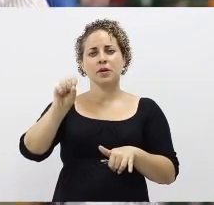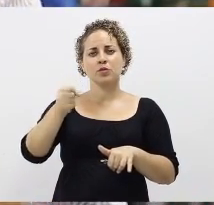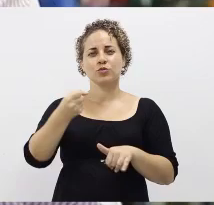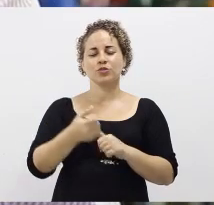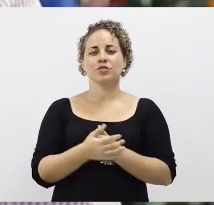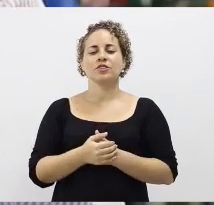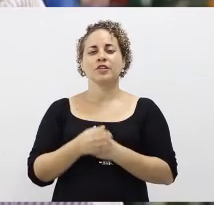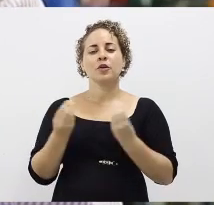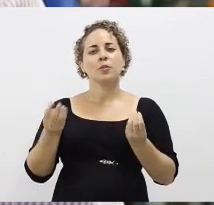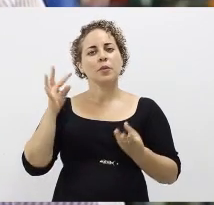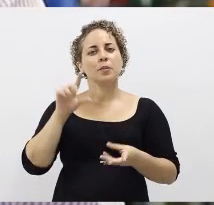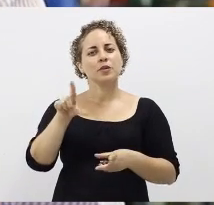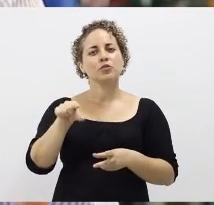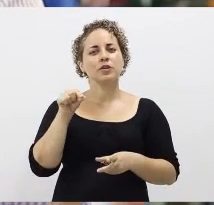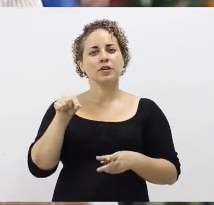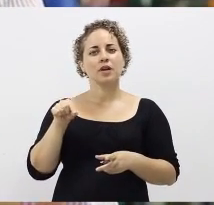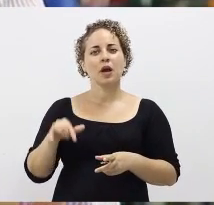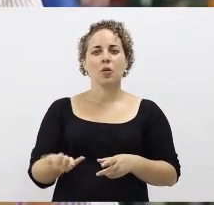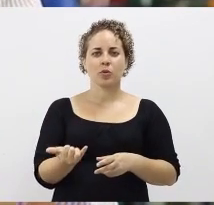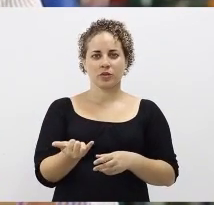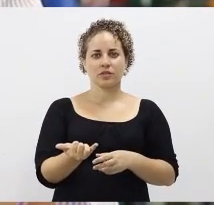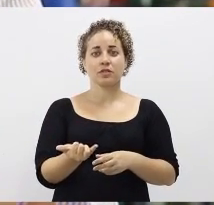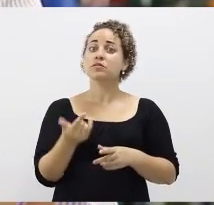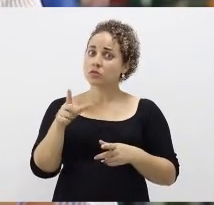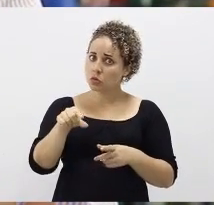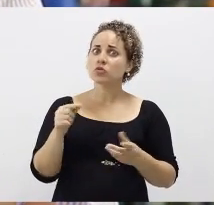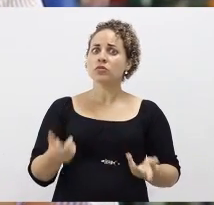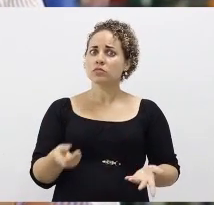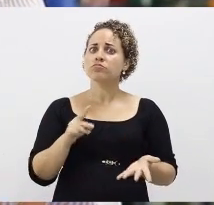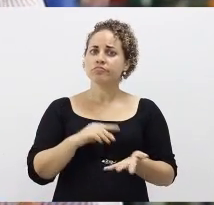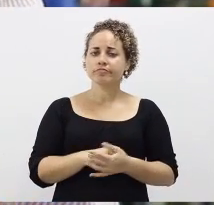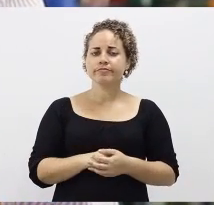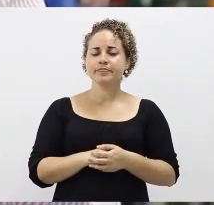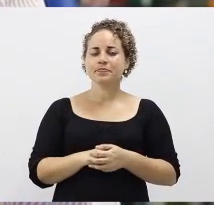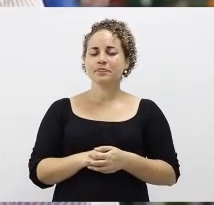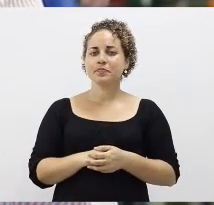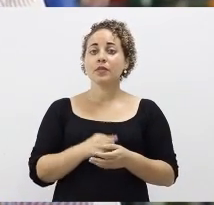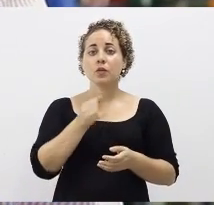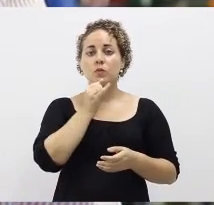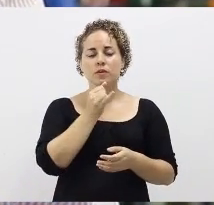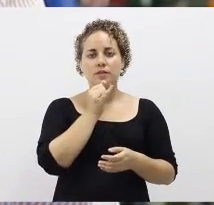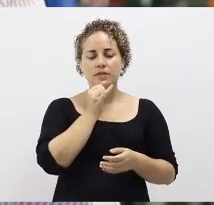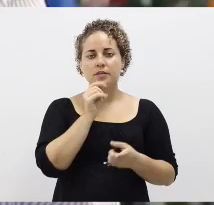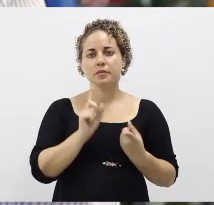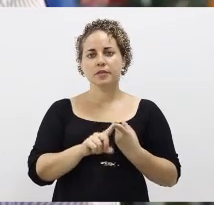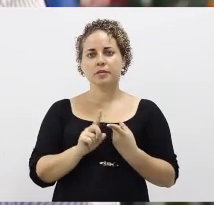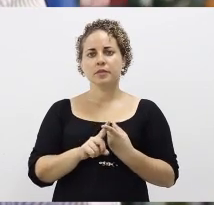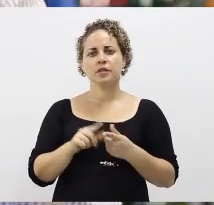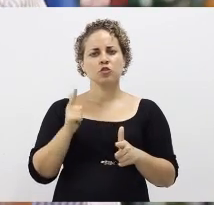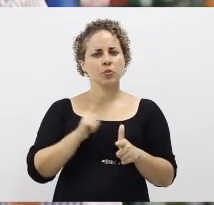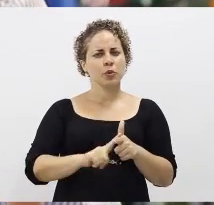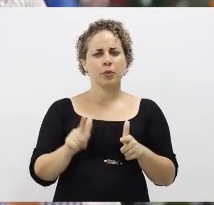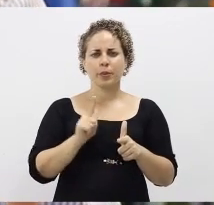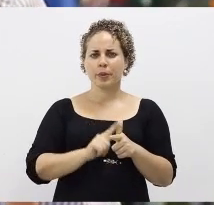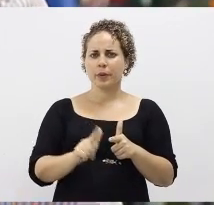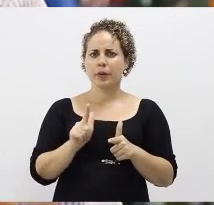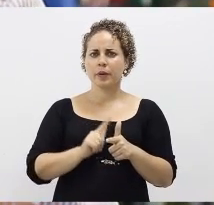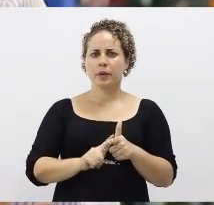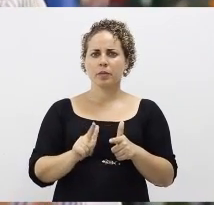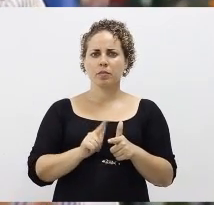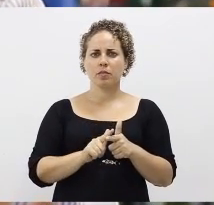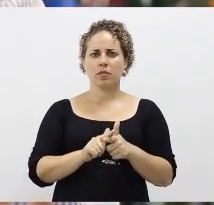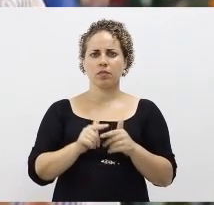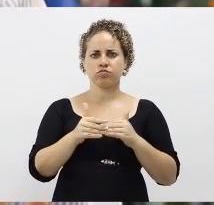aproveitar essa oportunidade. É uma decisão. Por exemplo, esse problema é fácil de